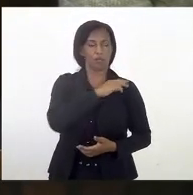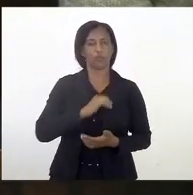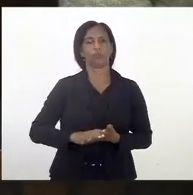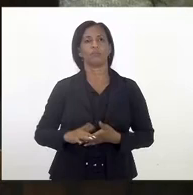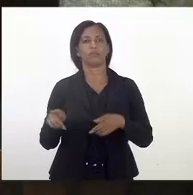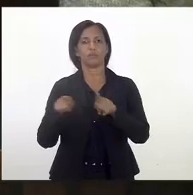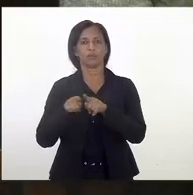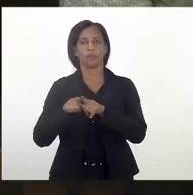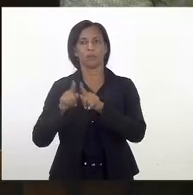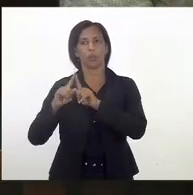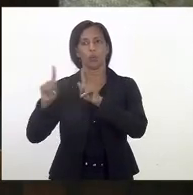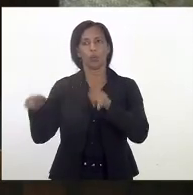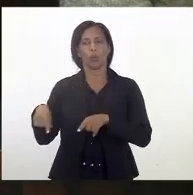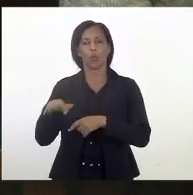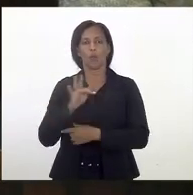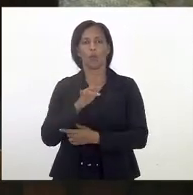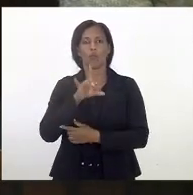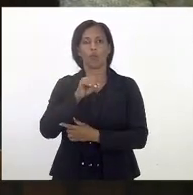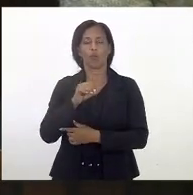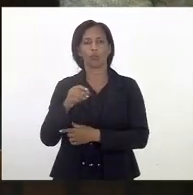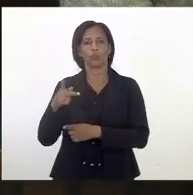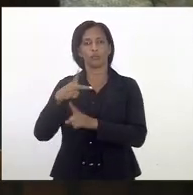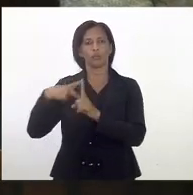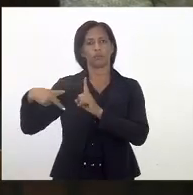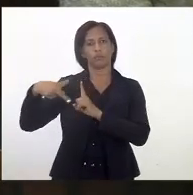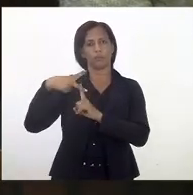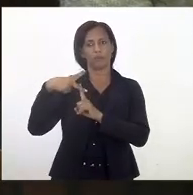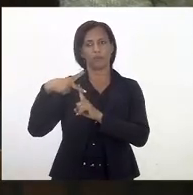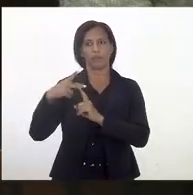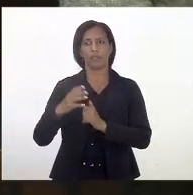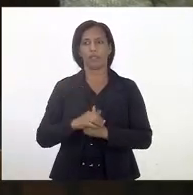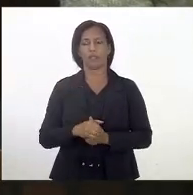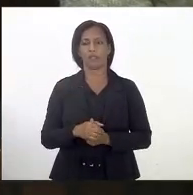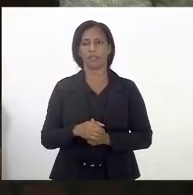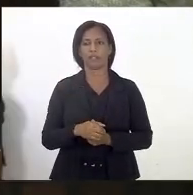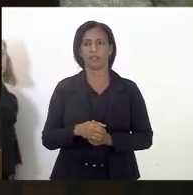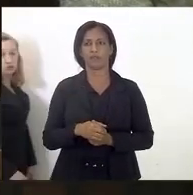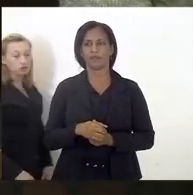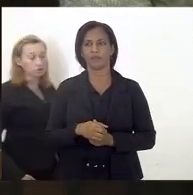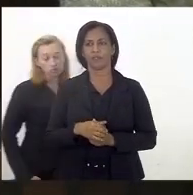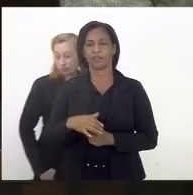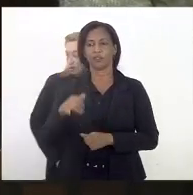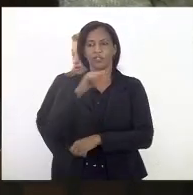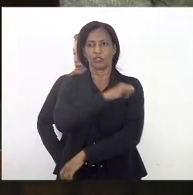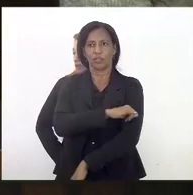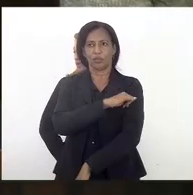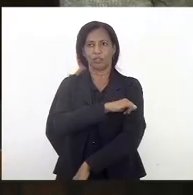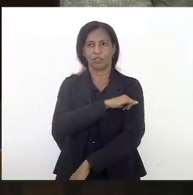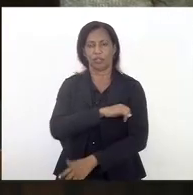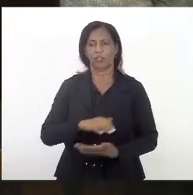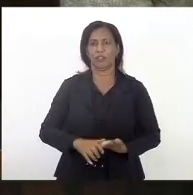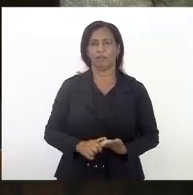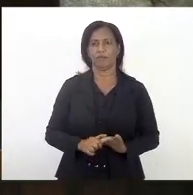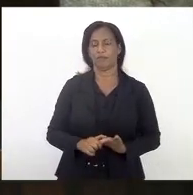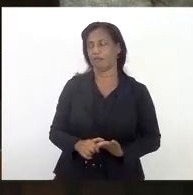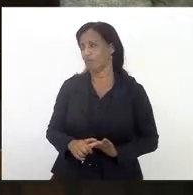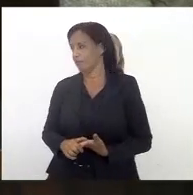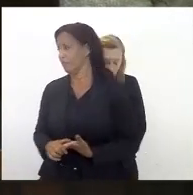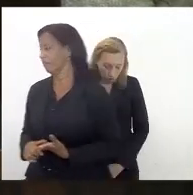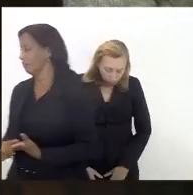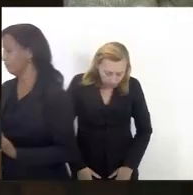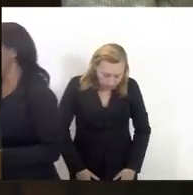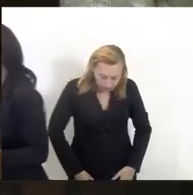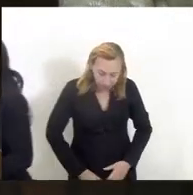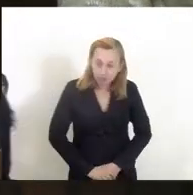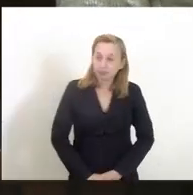no âmbito do fundo único de Previdência do social do Estado do Rio de Janeiro Rio previdência eles realizada no ano